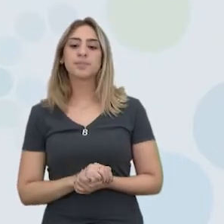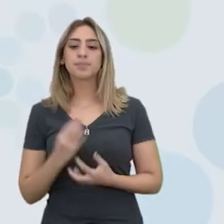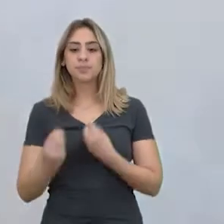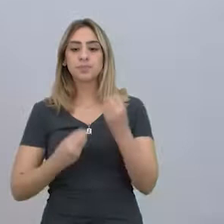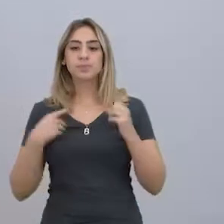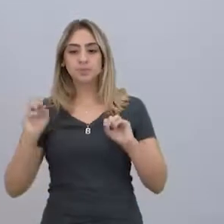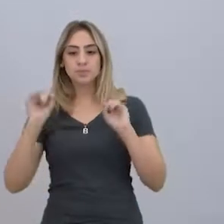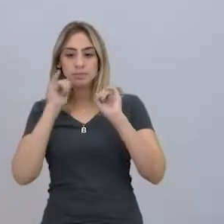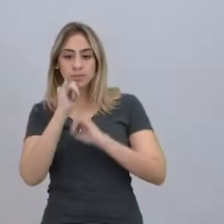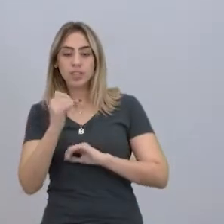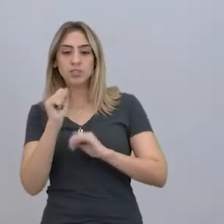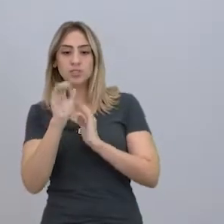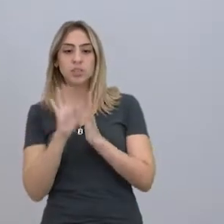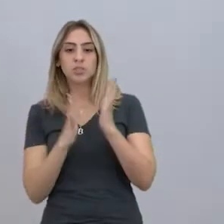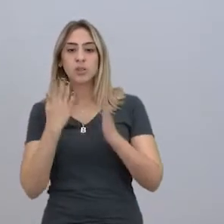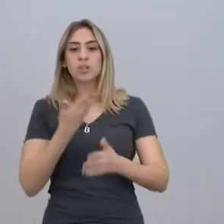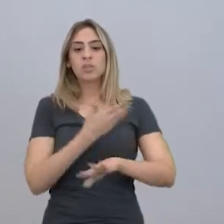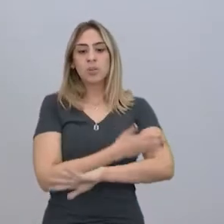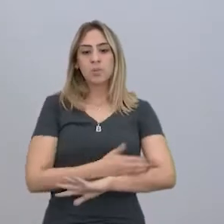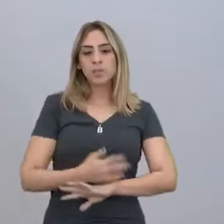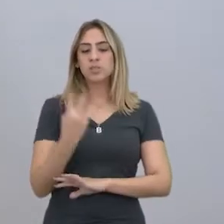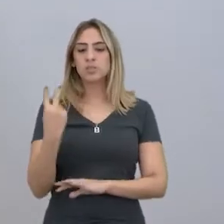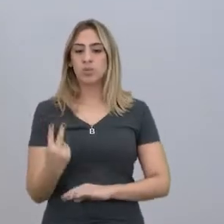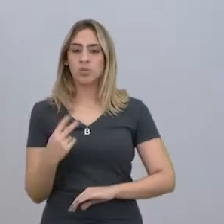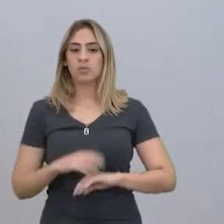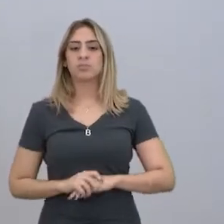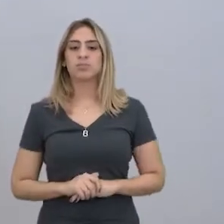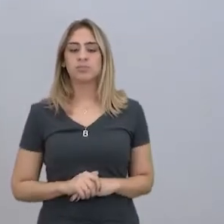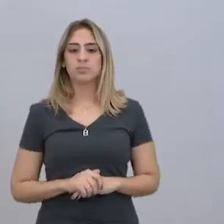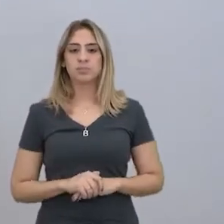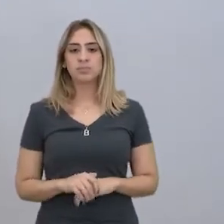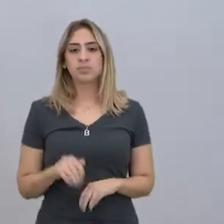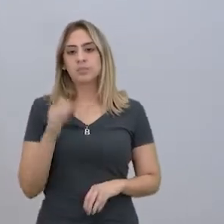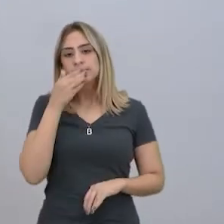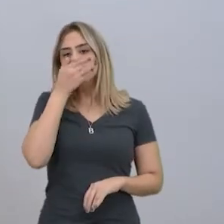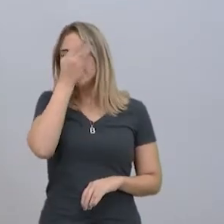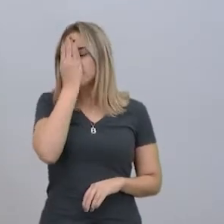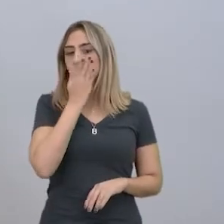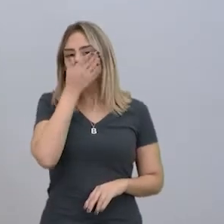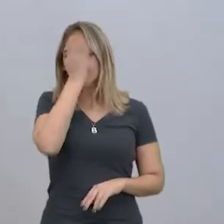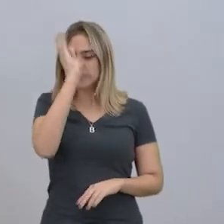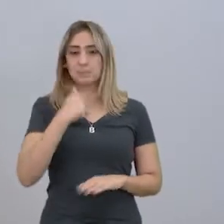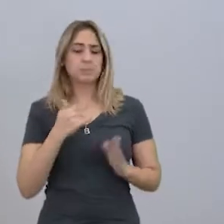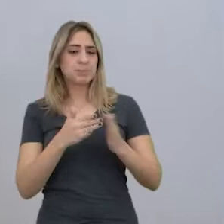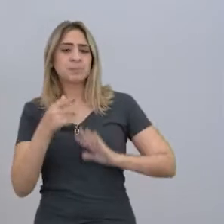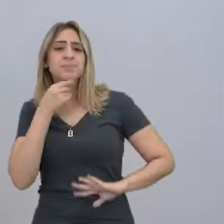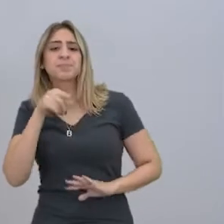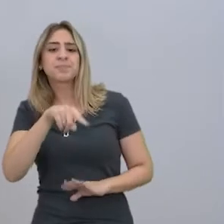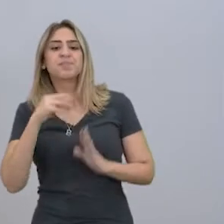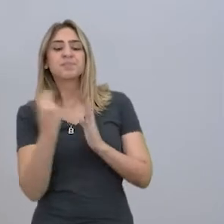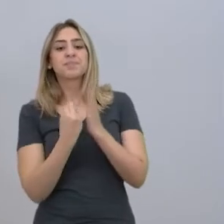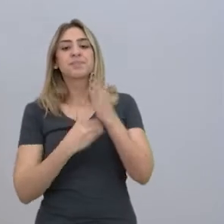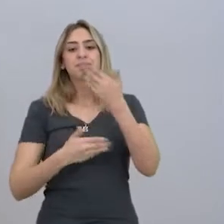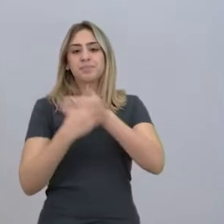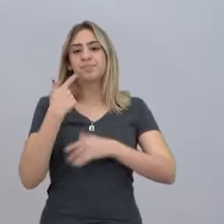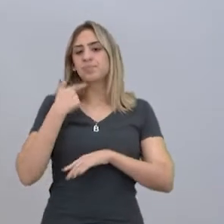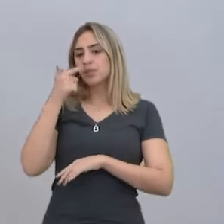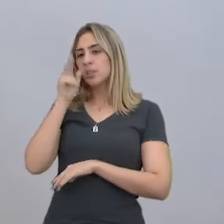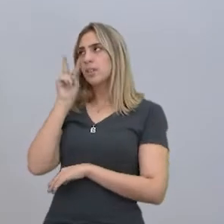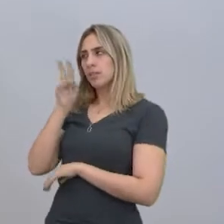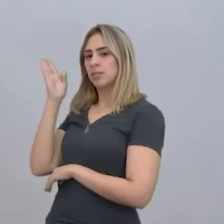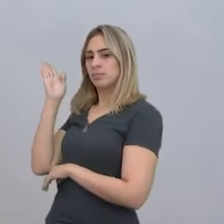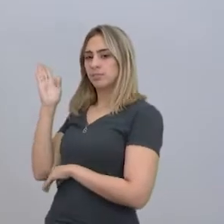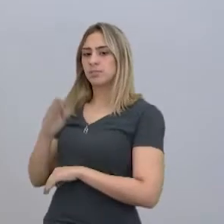eu falei, atividade 4, introdução 2, e... nem vou pedir para os meninos colocarem na tela, porque vocês conseguem ver aqui atrás de